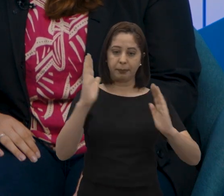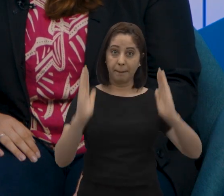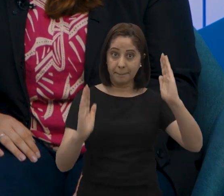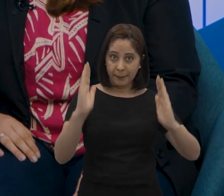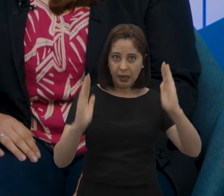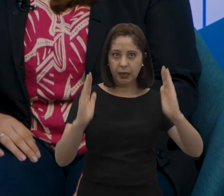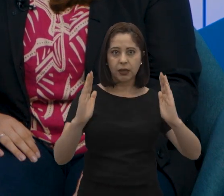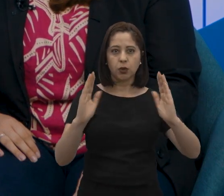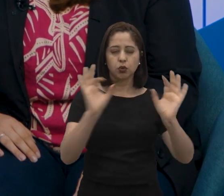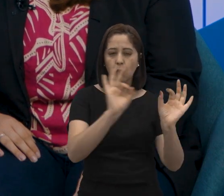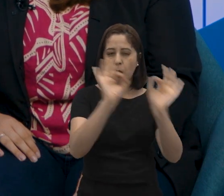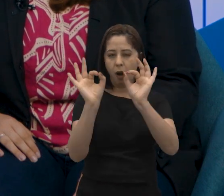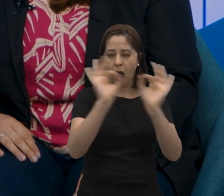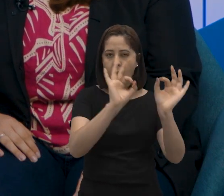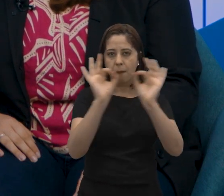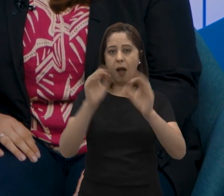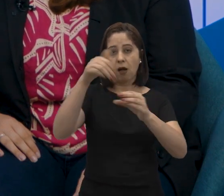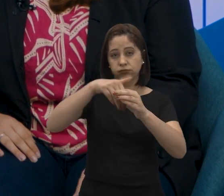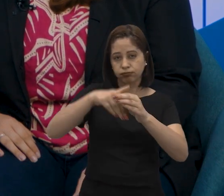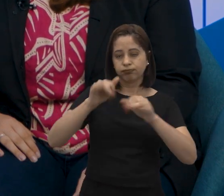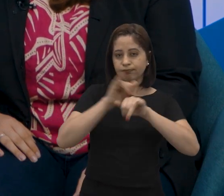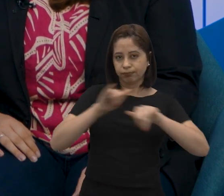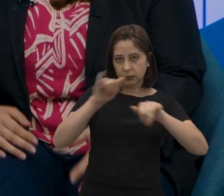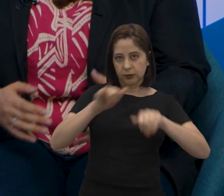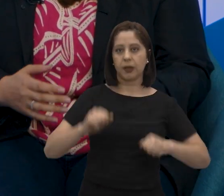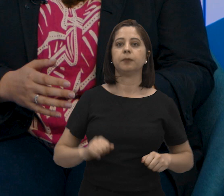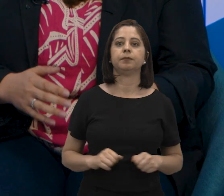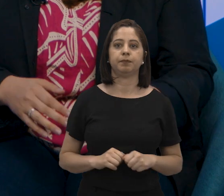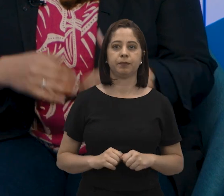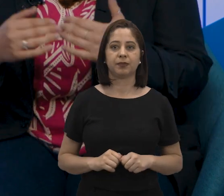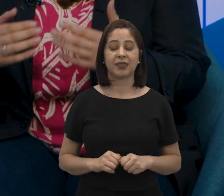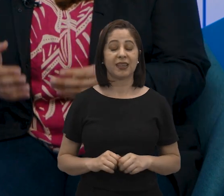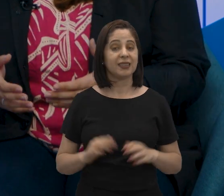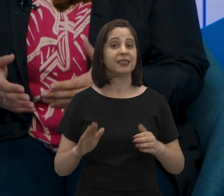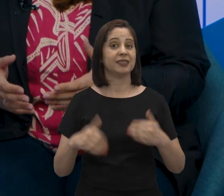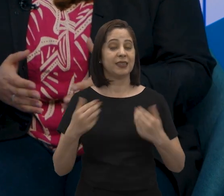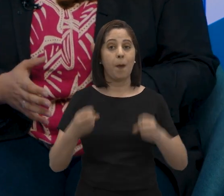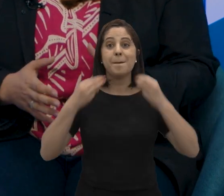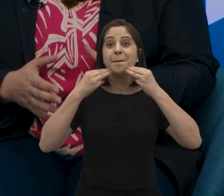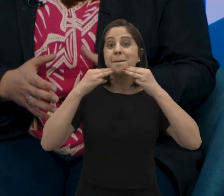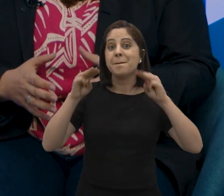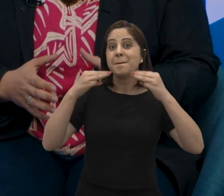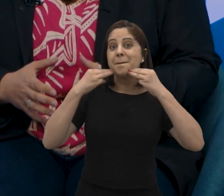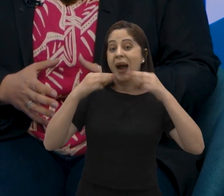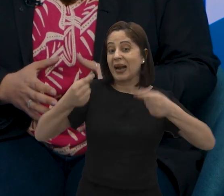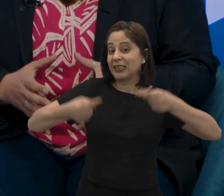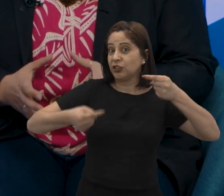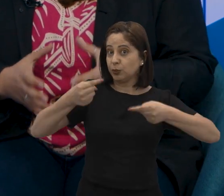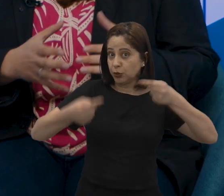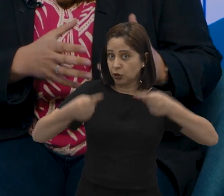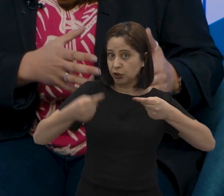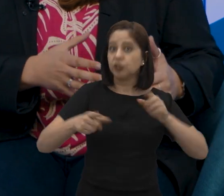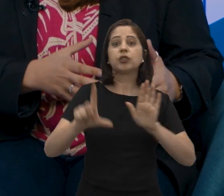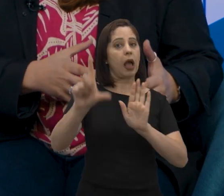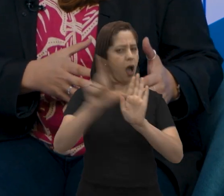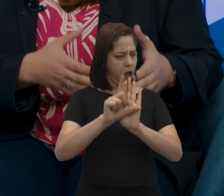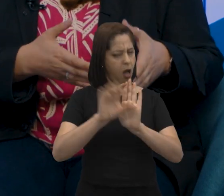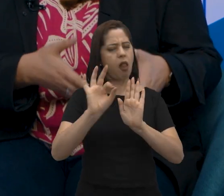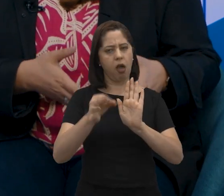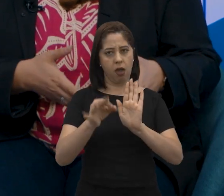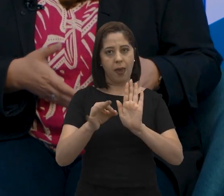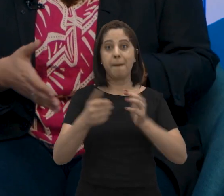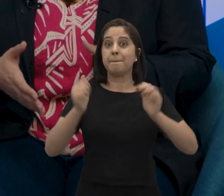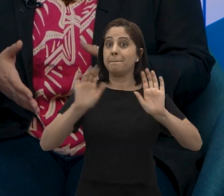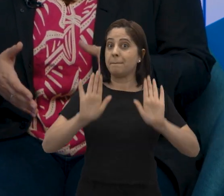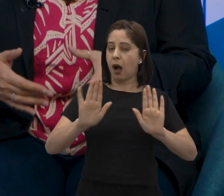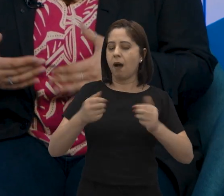durante o horário reservado para veiculação gratuita. Essas e outras formas de publicidade política estão regulamentadas por